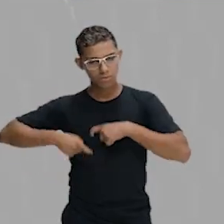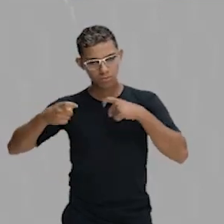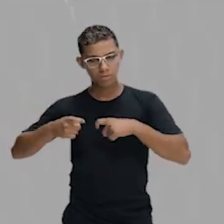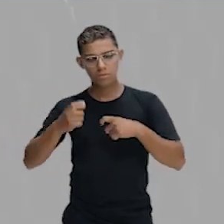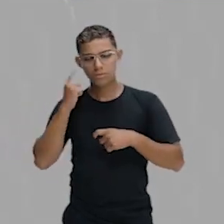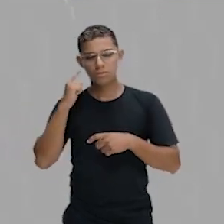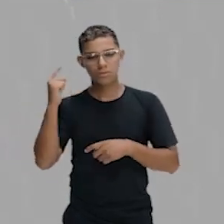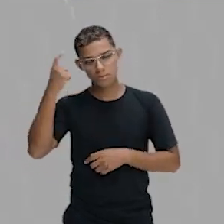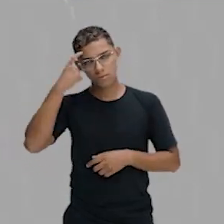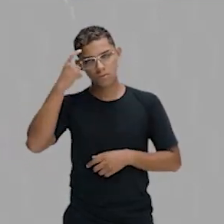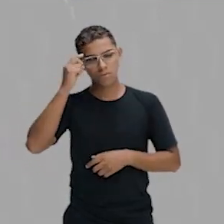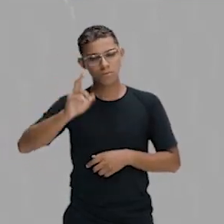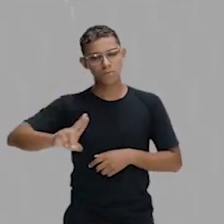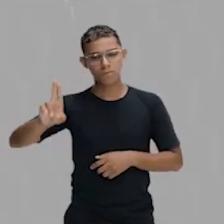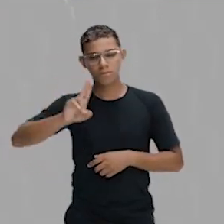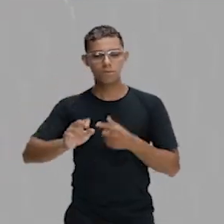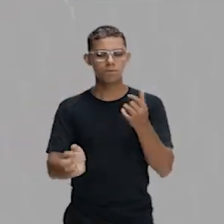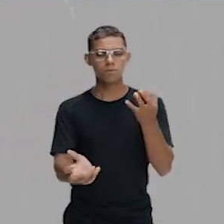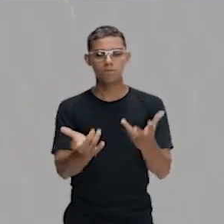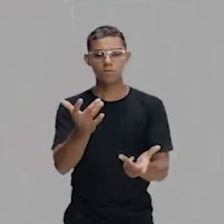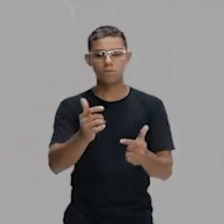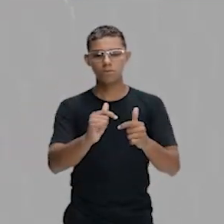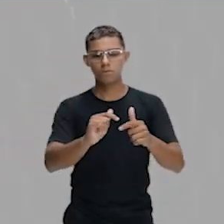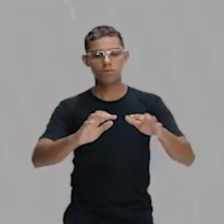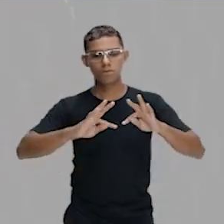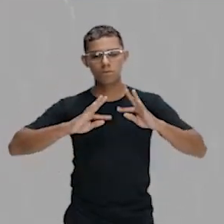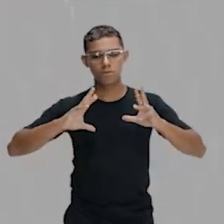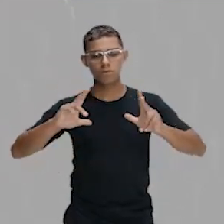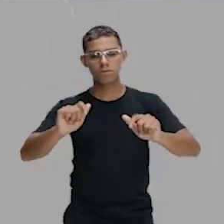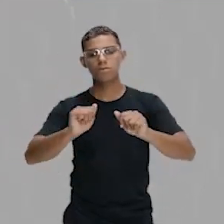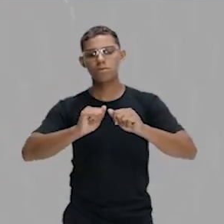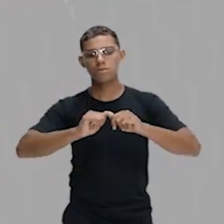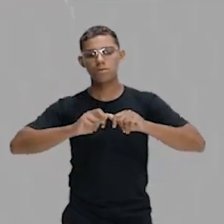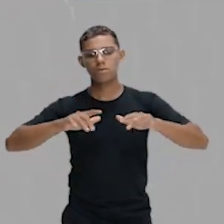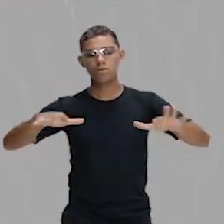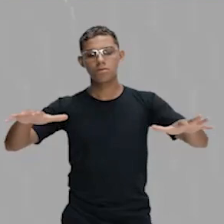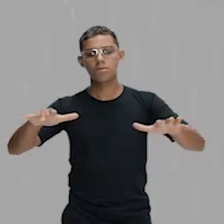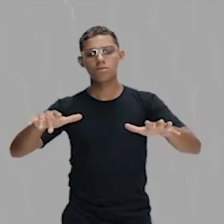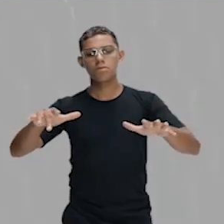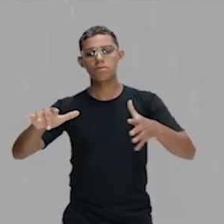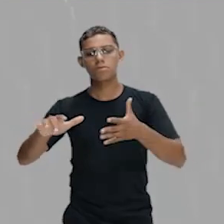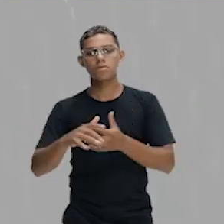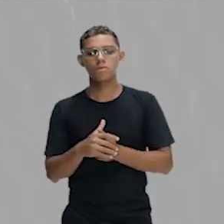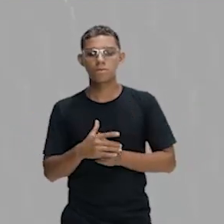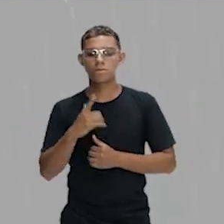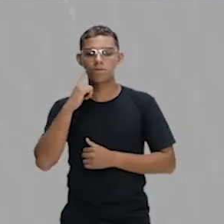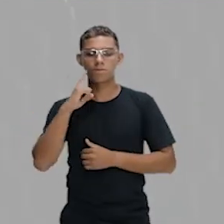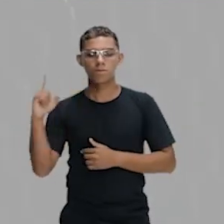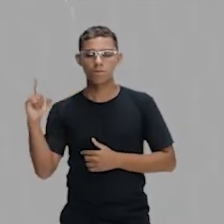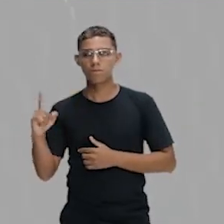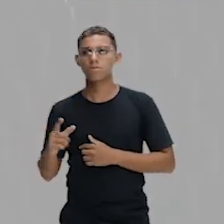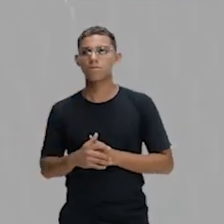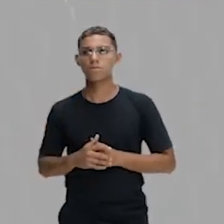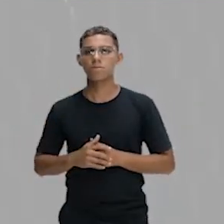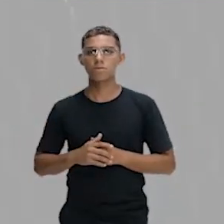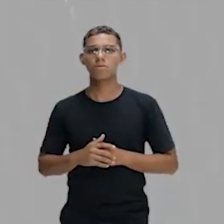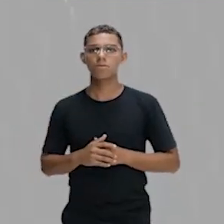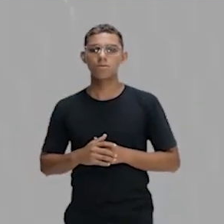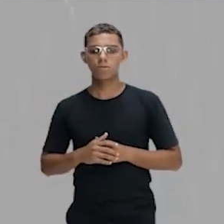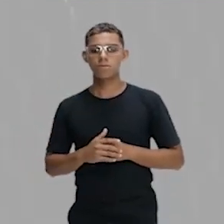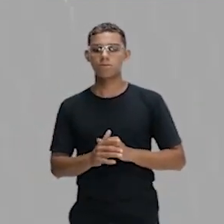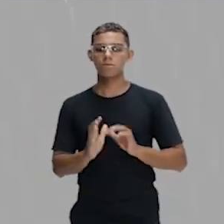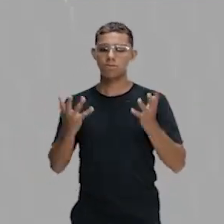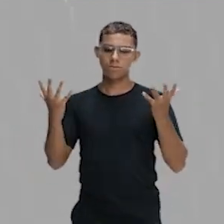eles usam o fogo para limpar grandes extensões de terra. E esse fogo termina entrando no processo de descontrole e